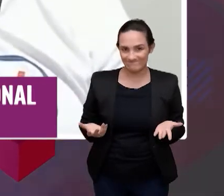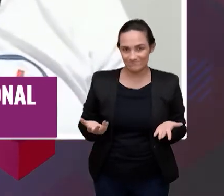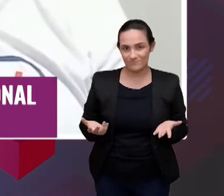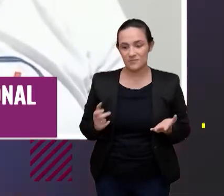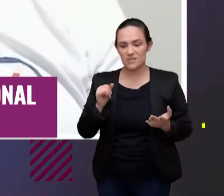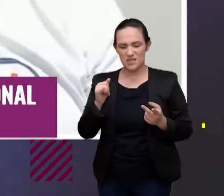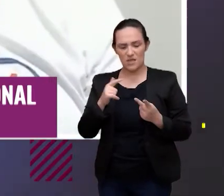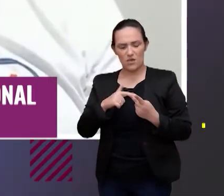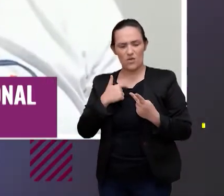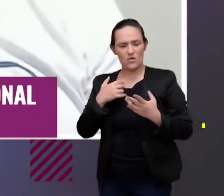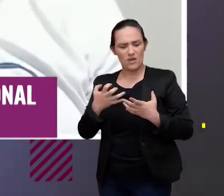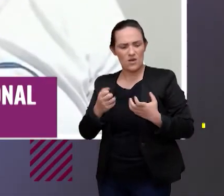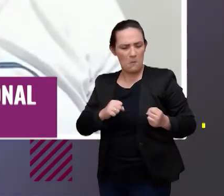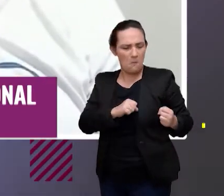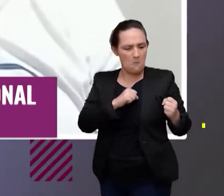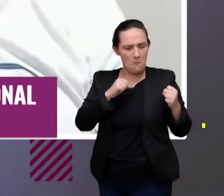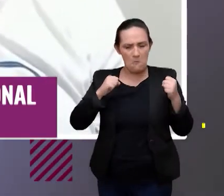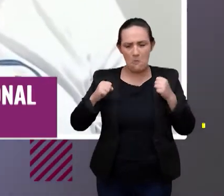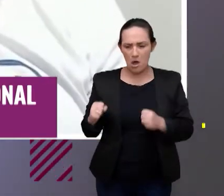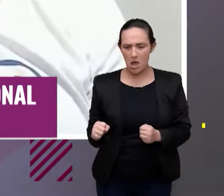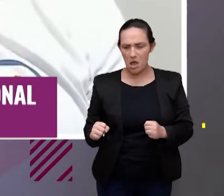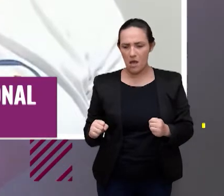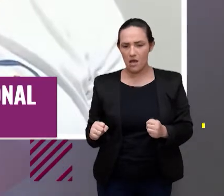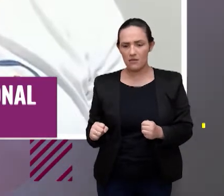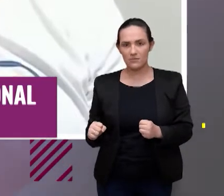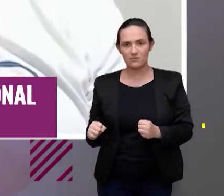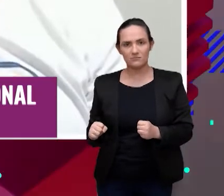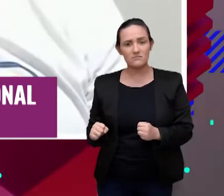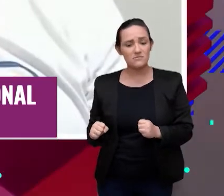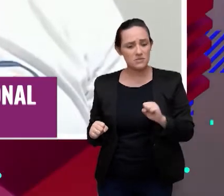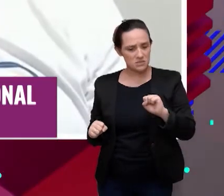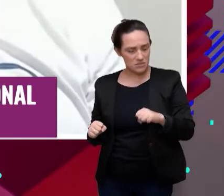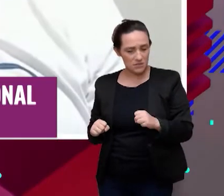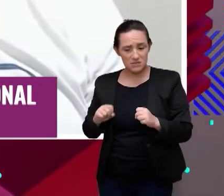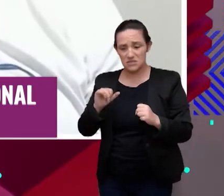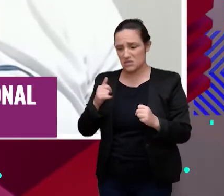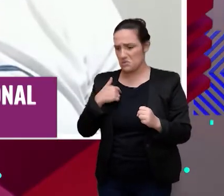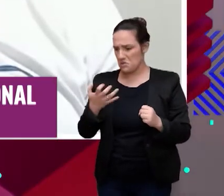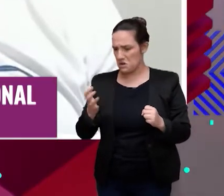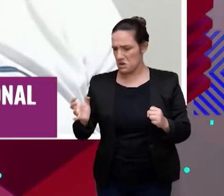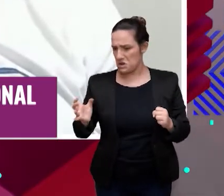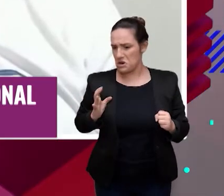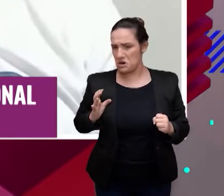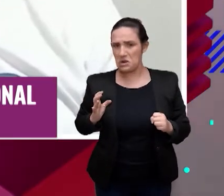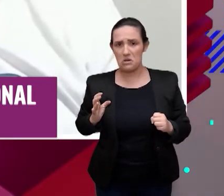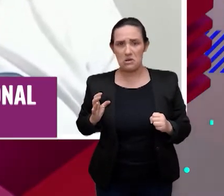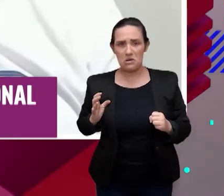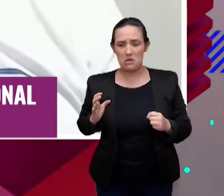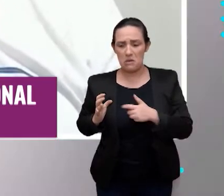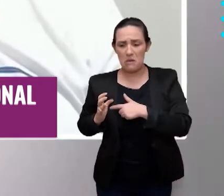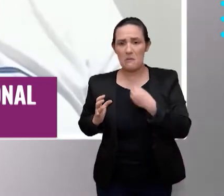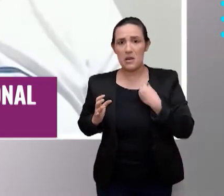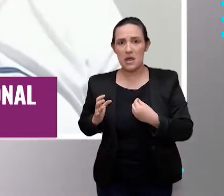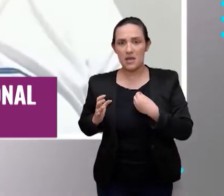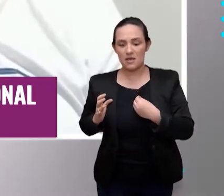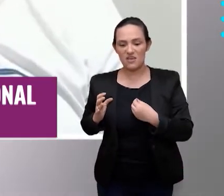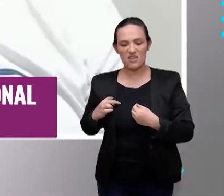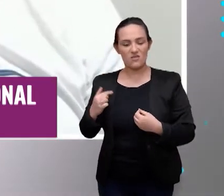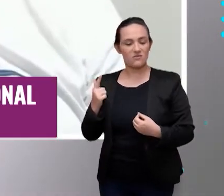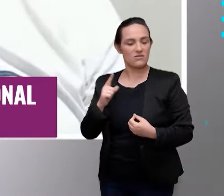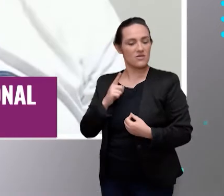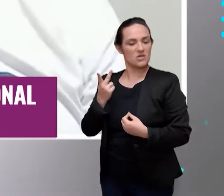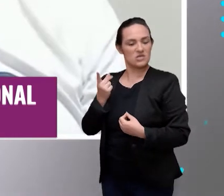Você agora tem dinheiro sobrando, além das suas necessidades. O que você vai fazer com esses recursos? Você vai comprar